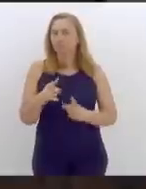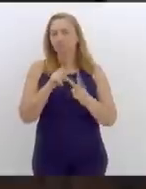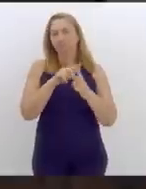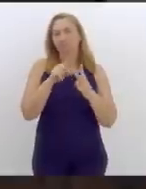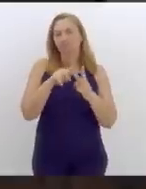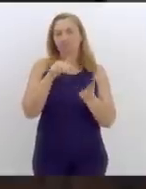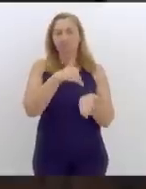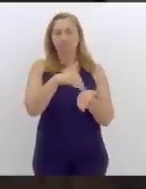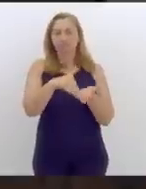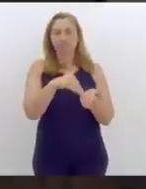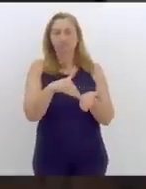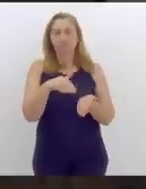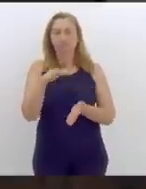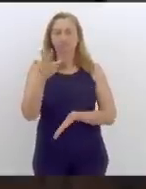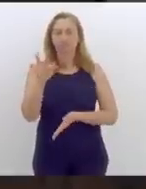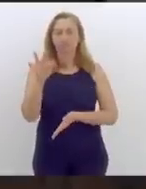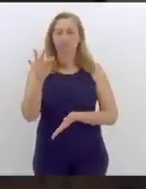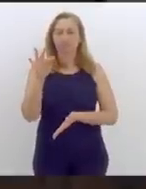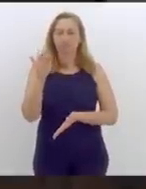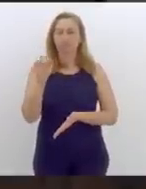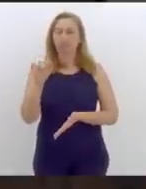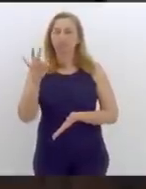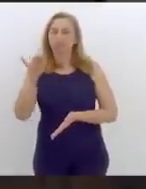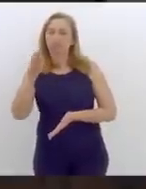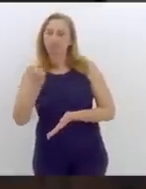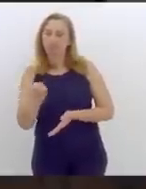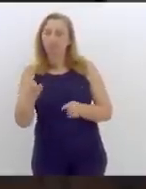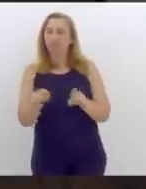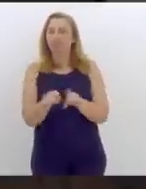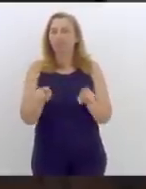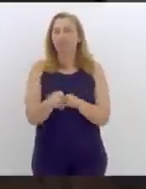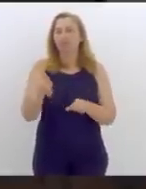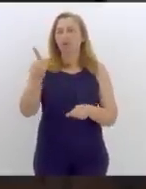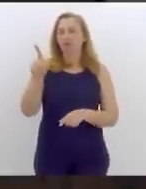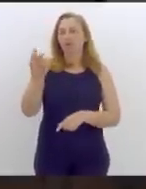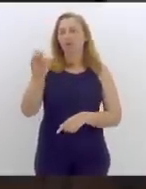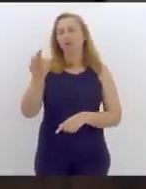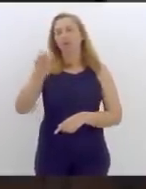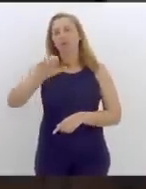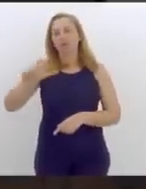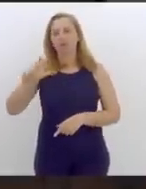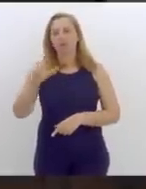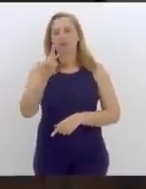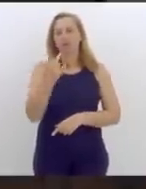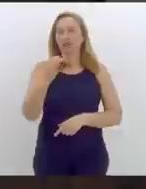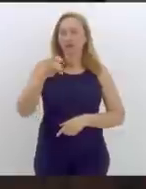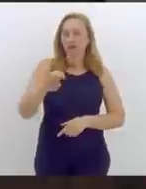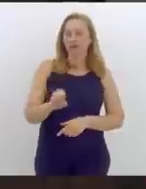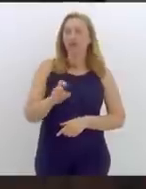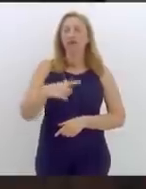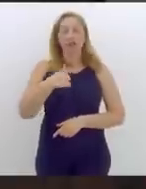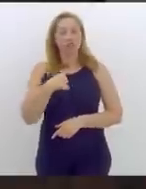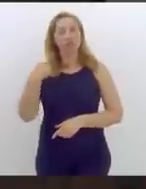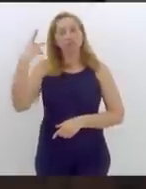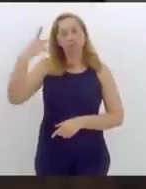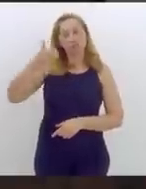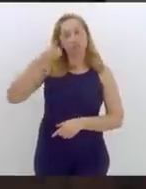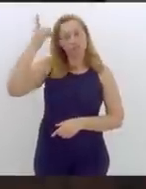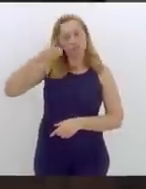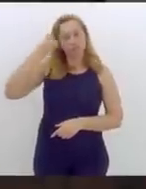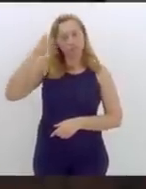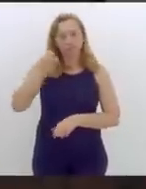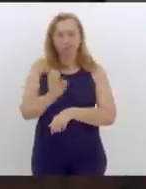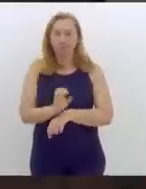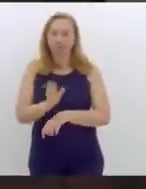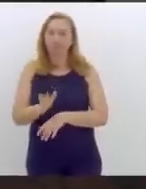secretários tanto Figueiredo quanto para o Coronel Henrique eu como deputado estadual eu posso lutar para melhorar